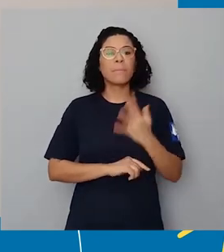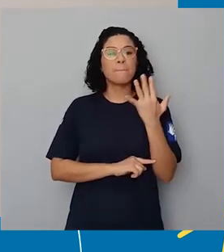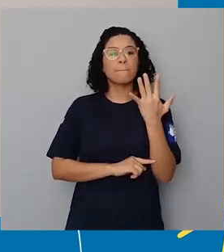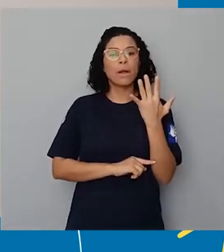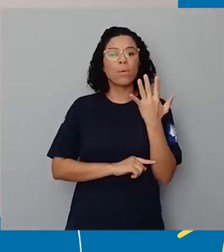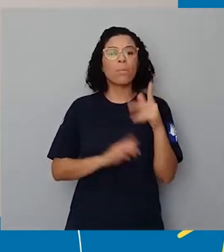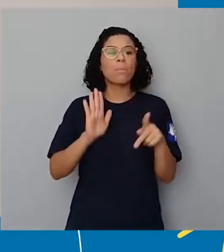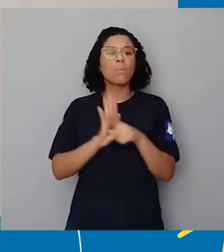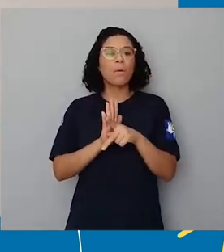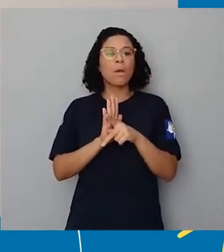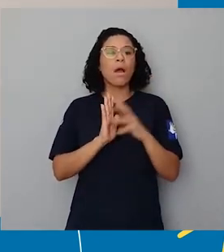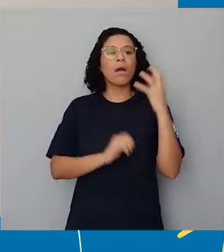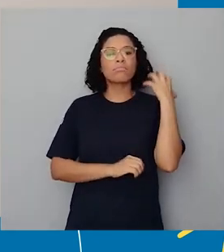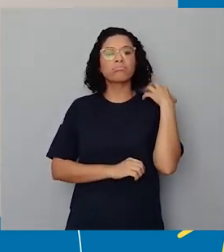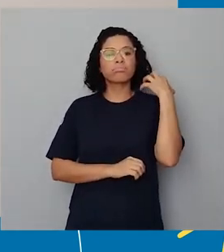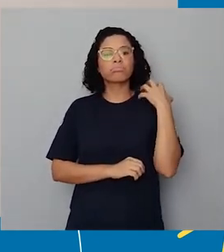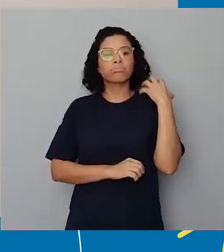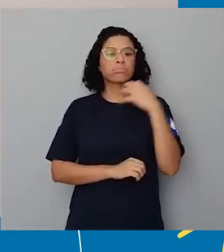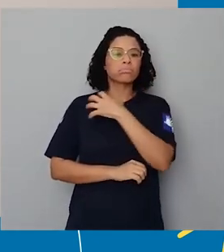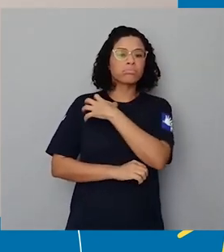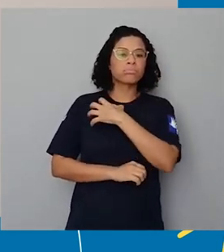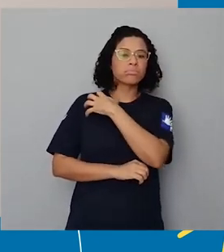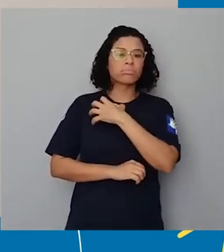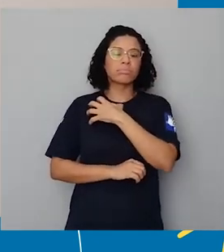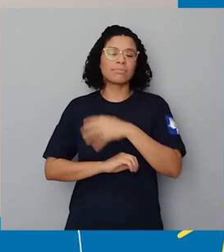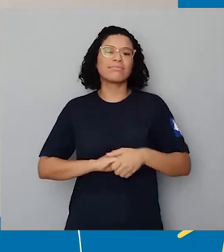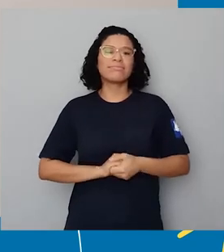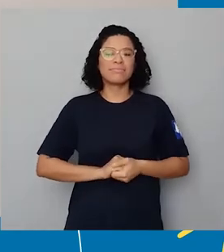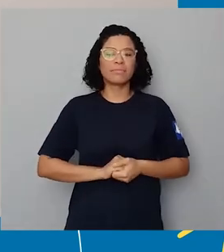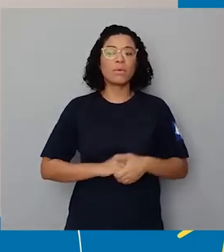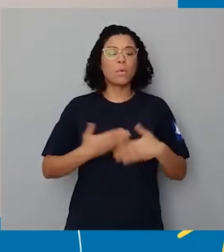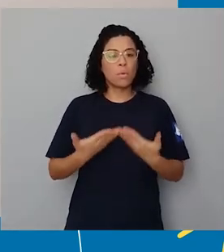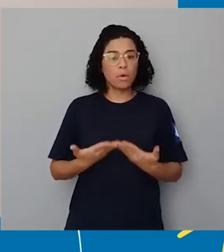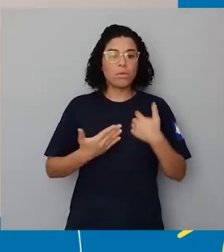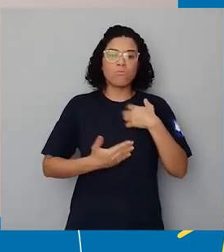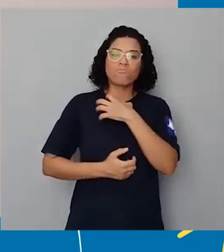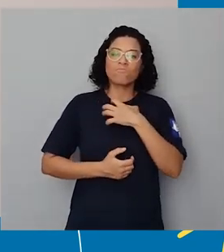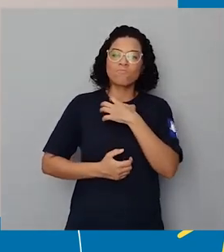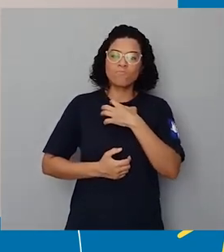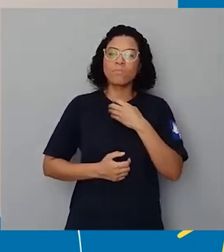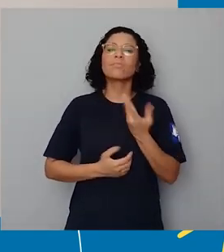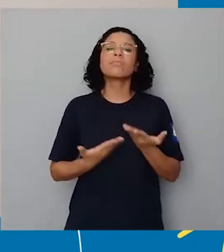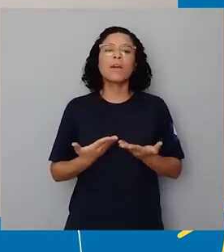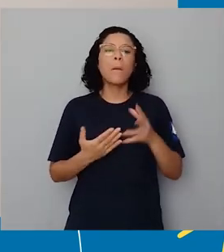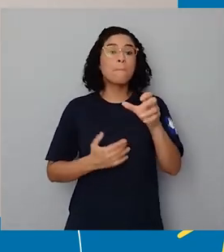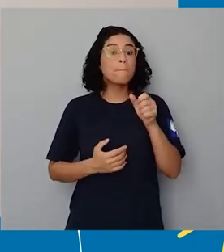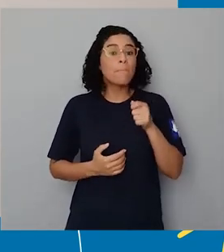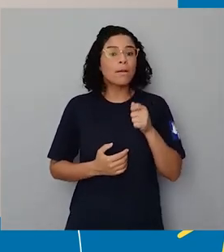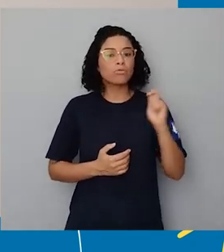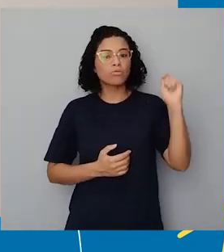coçar as costas. Como eu não alcanço, quando eu estou com coceira, eu pego essa mãozinha